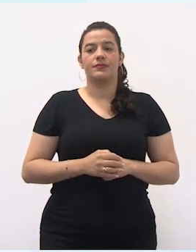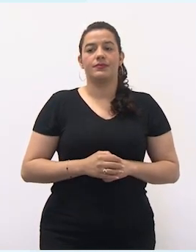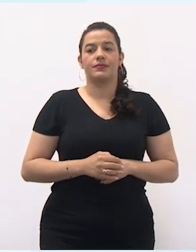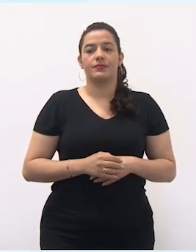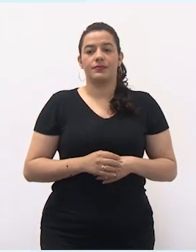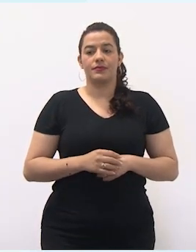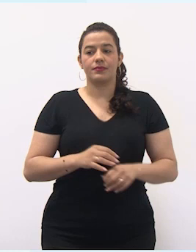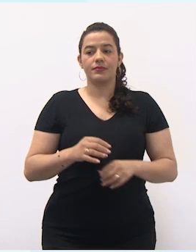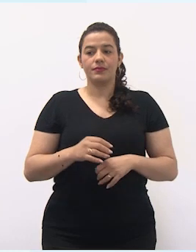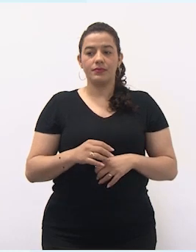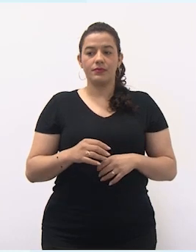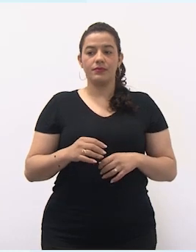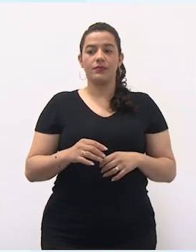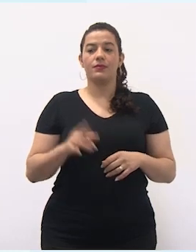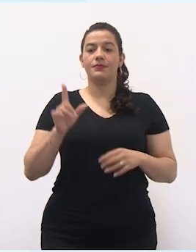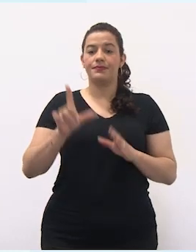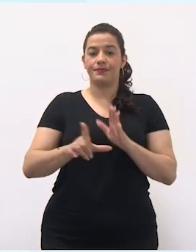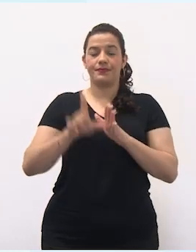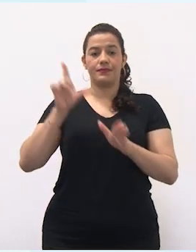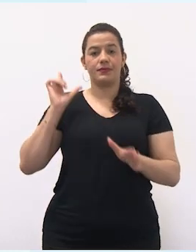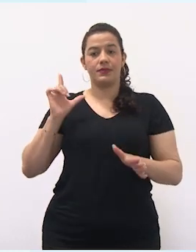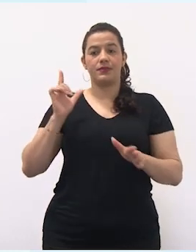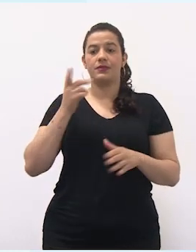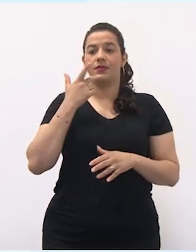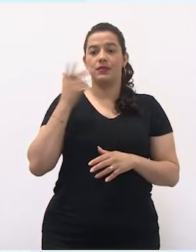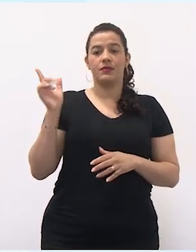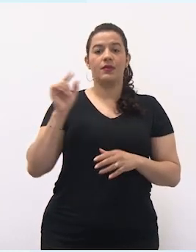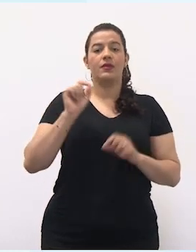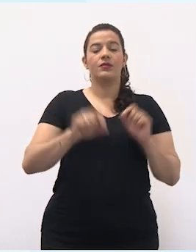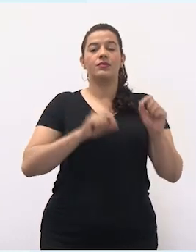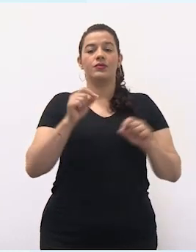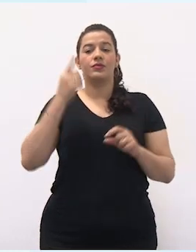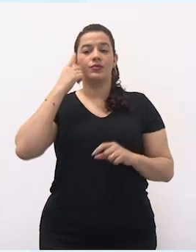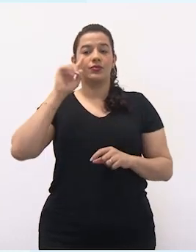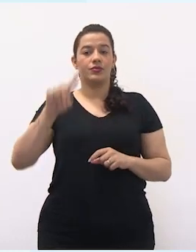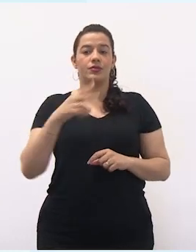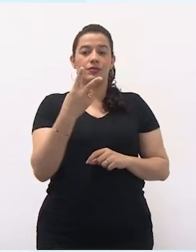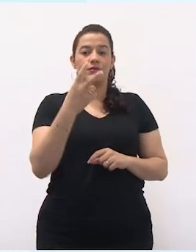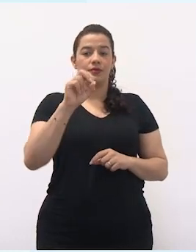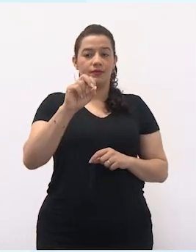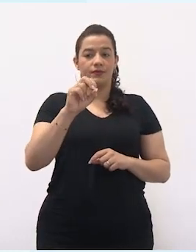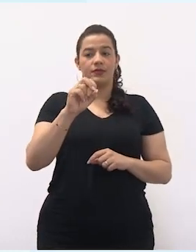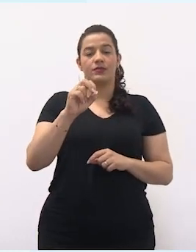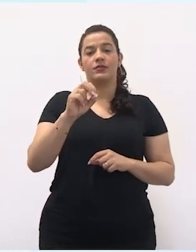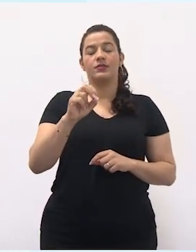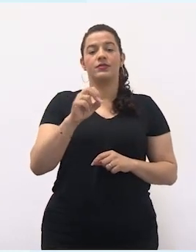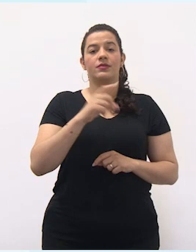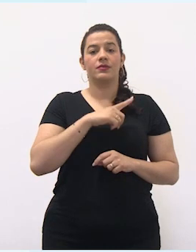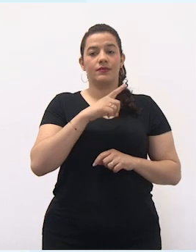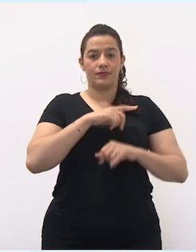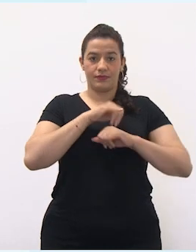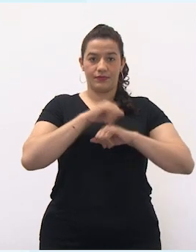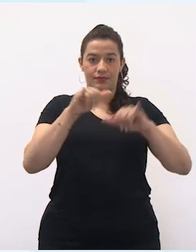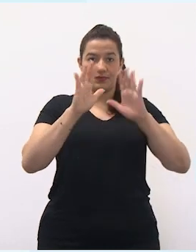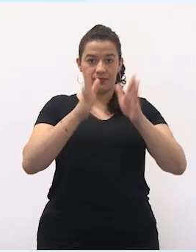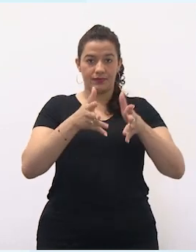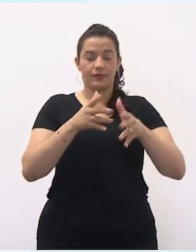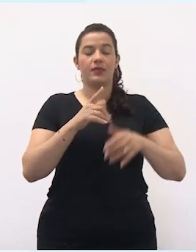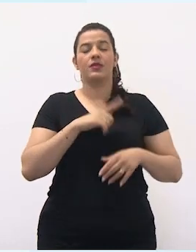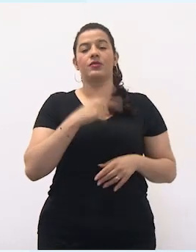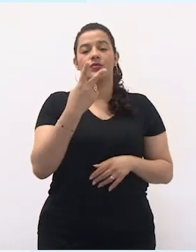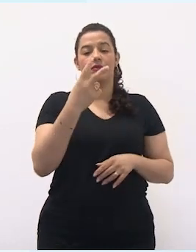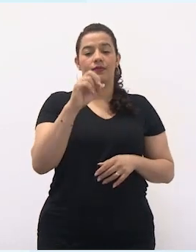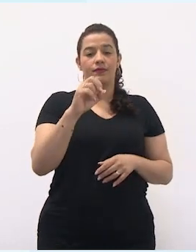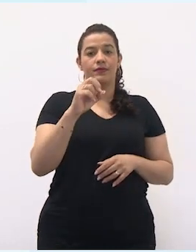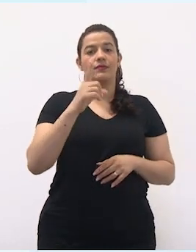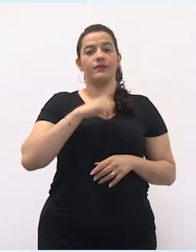Aí, a gente vai ter, antes de falar desse slide, no dia 20, não consta aqui, mas eu vou falar para vocês, no dia 20, a gente